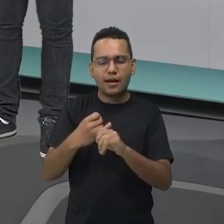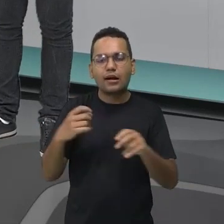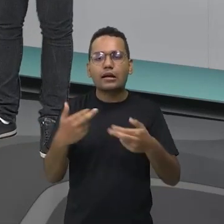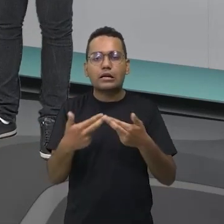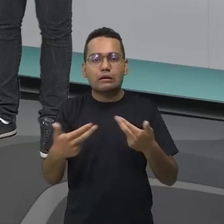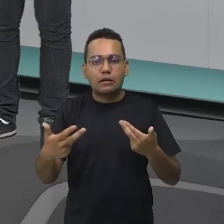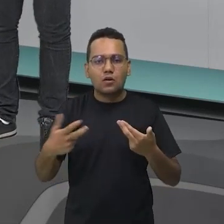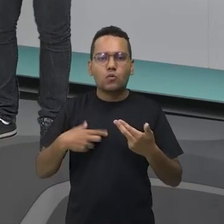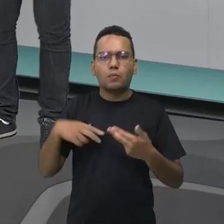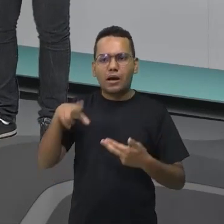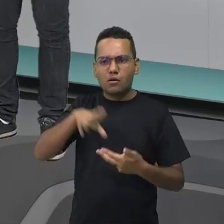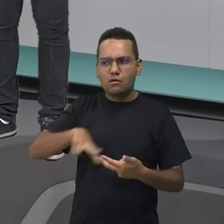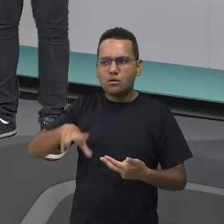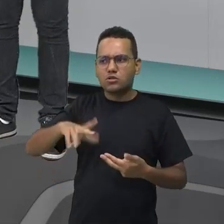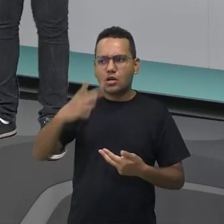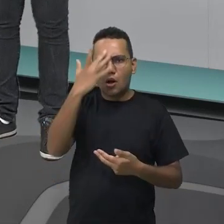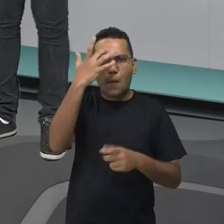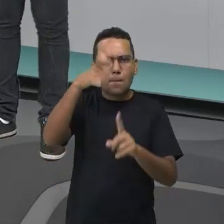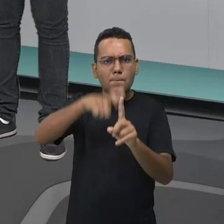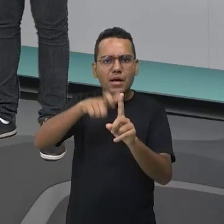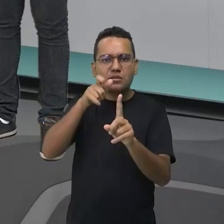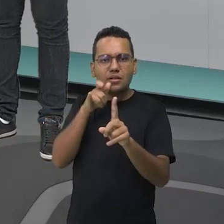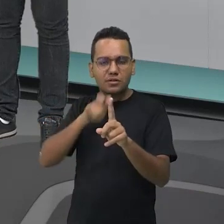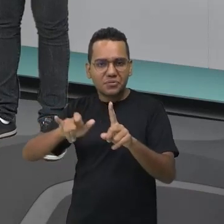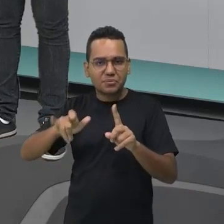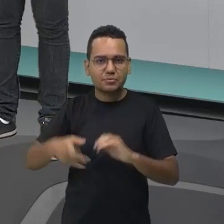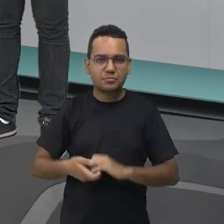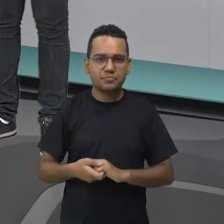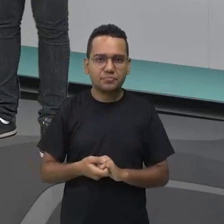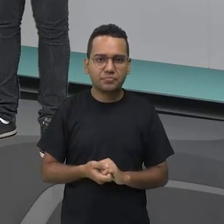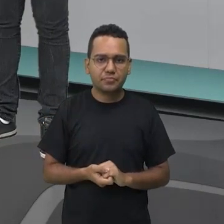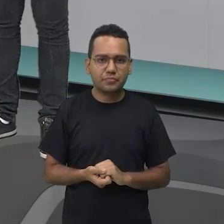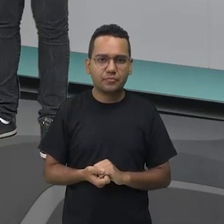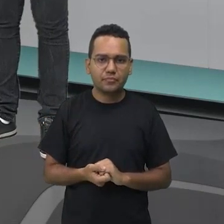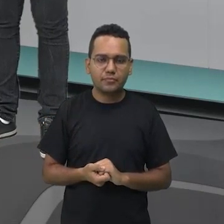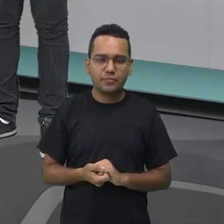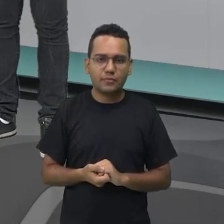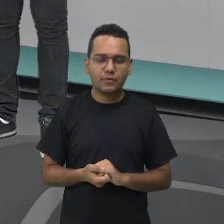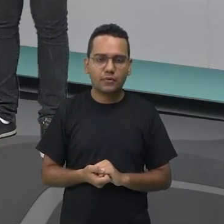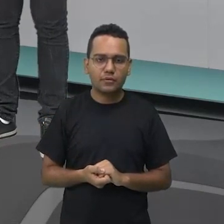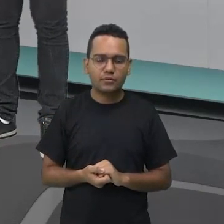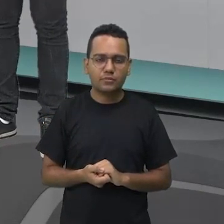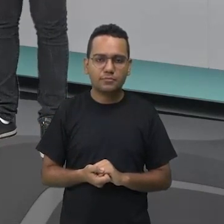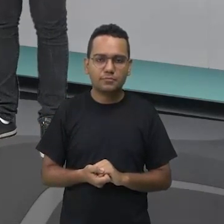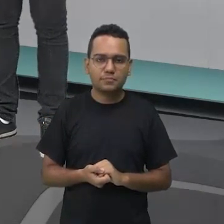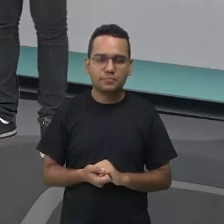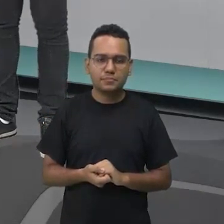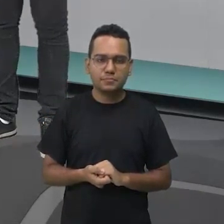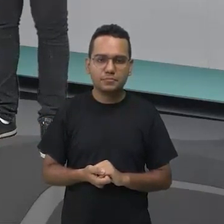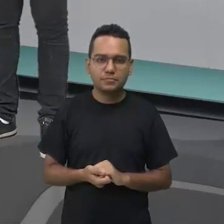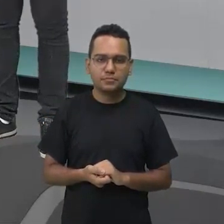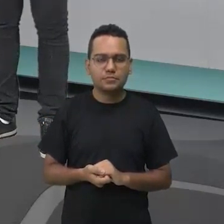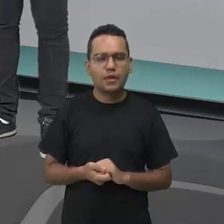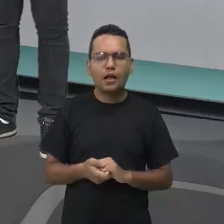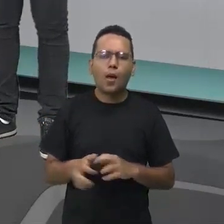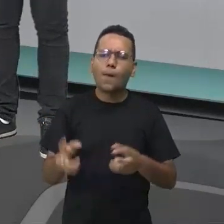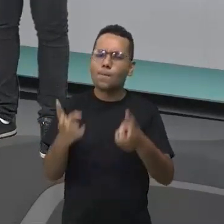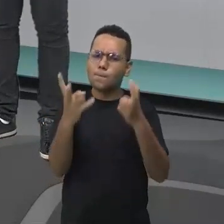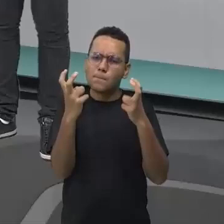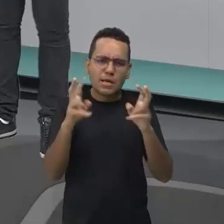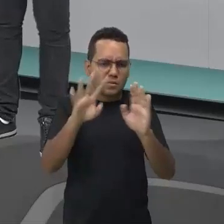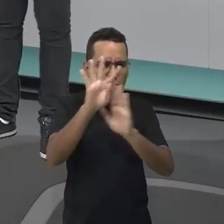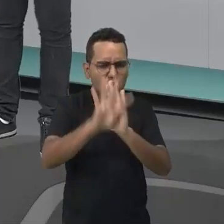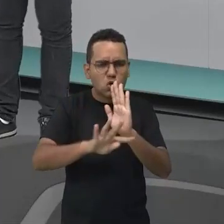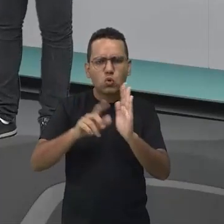também utiliza poderes elétricos para atacar os seus oponentes, ok? Também nós vamos encontrar aqui no nosso